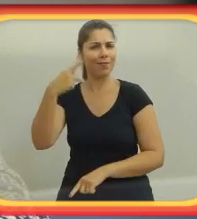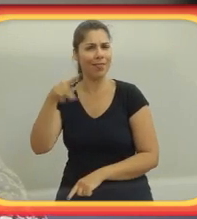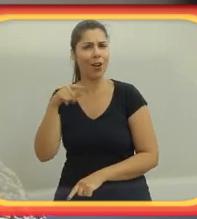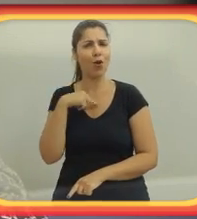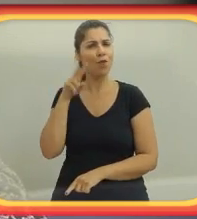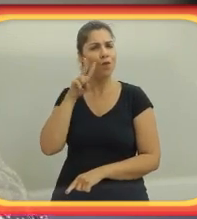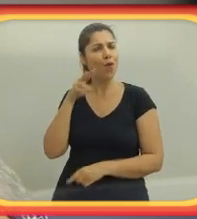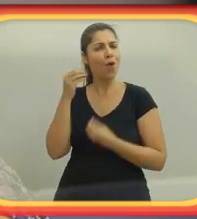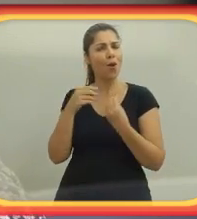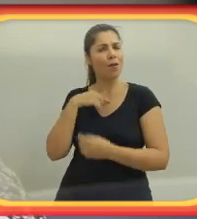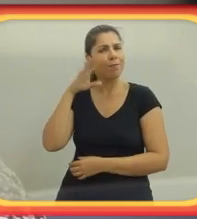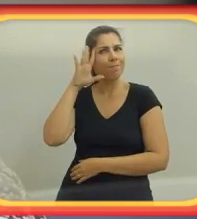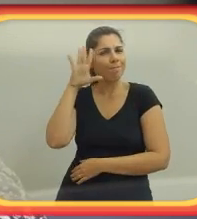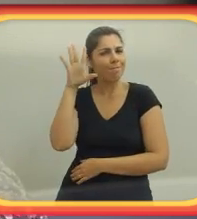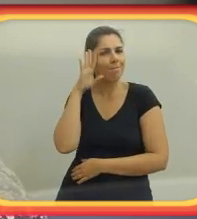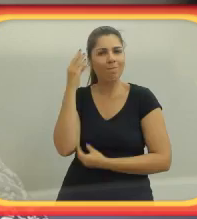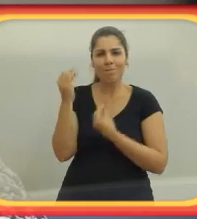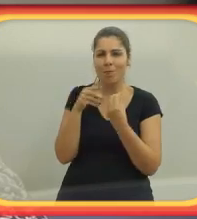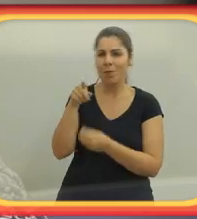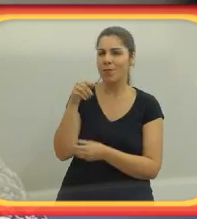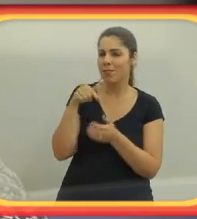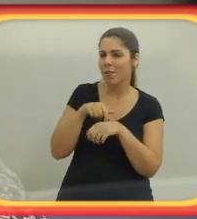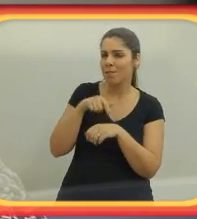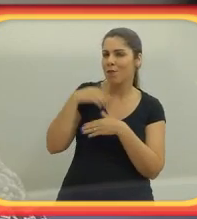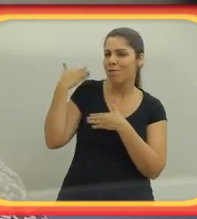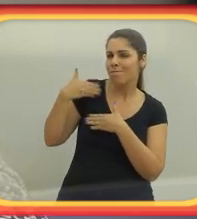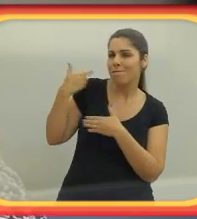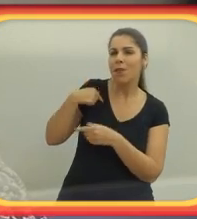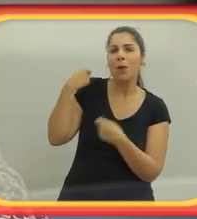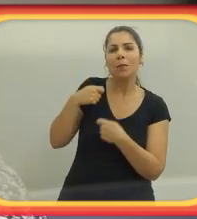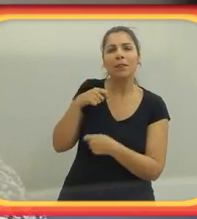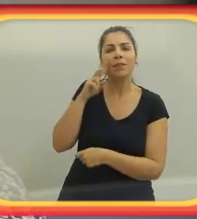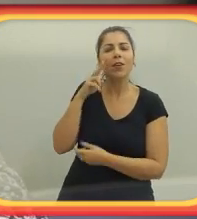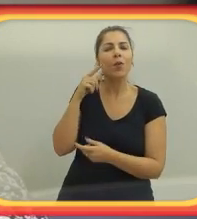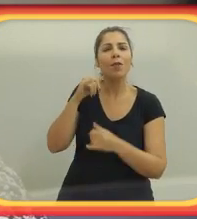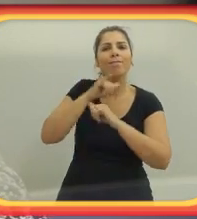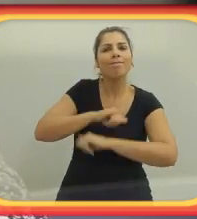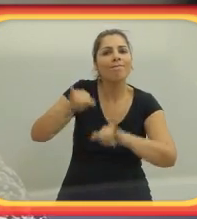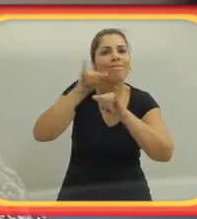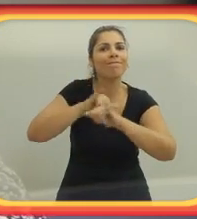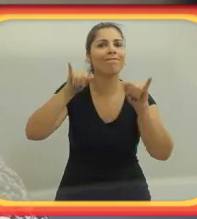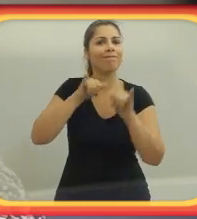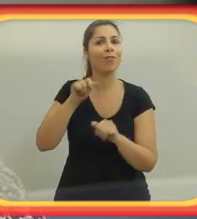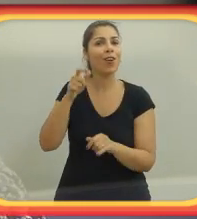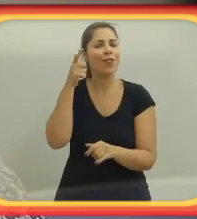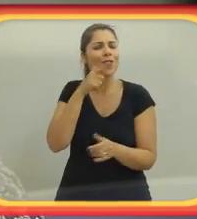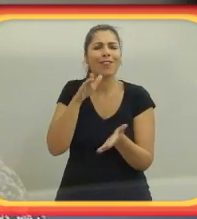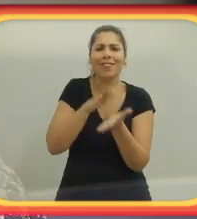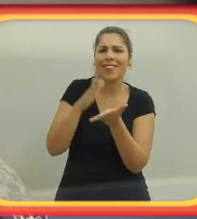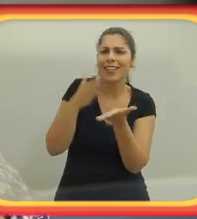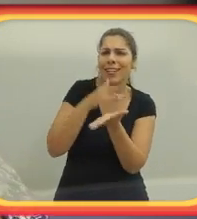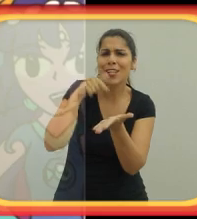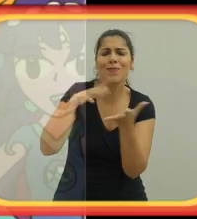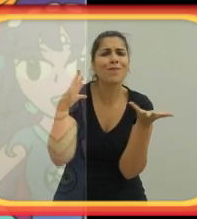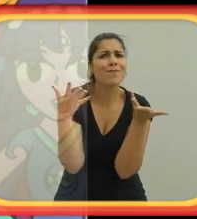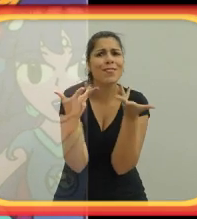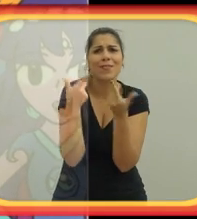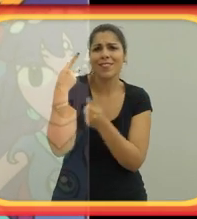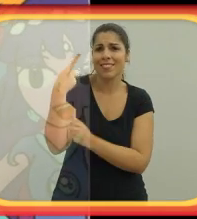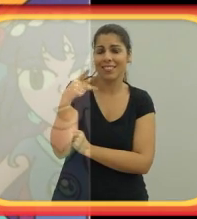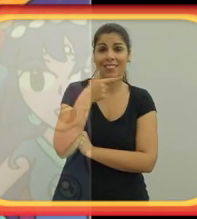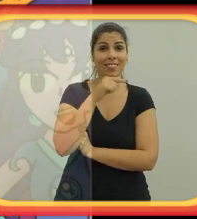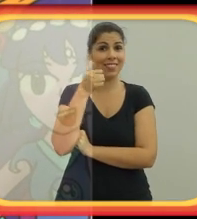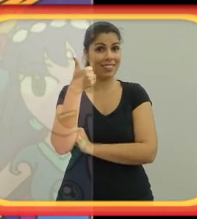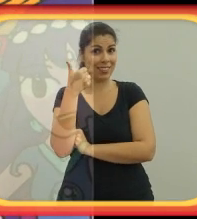primeiro dia que eu conheci os pais, que eu conheci o trabalho dela, isso ficou na minha cabeça por muito tempo, que isso precisava